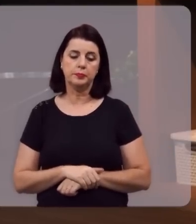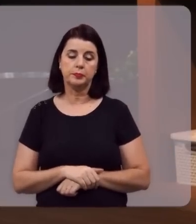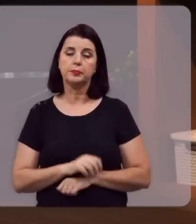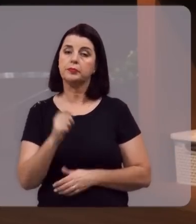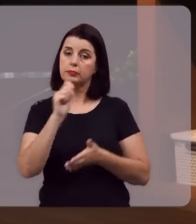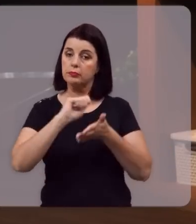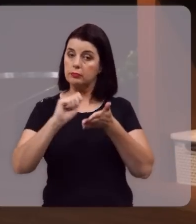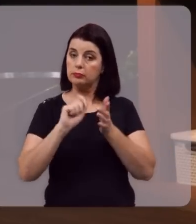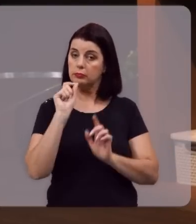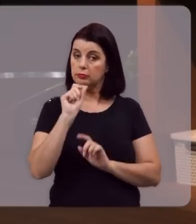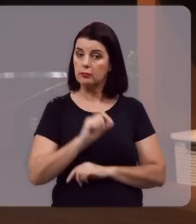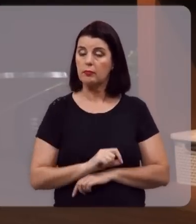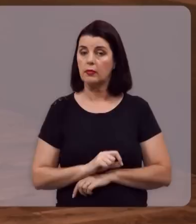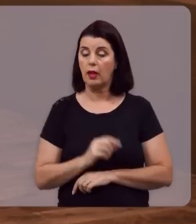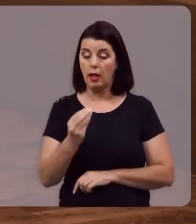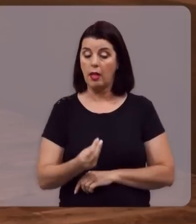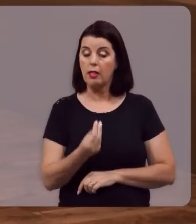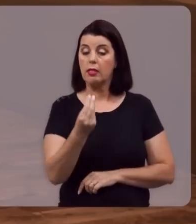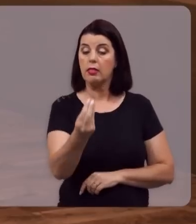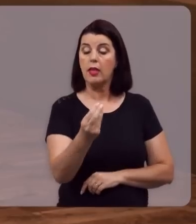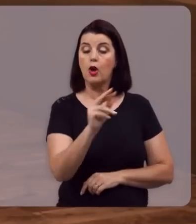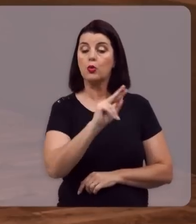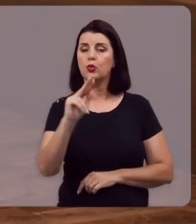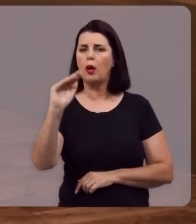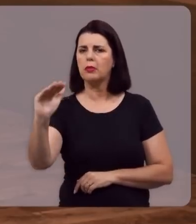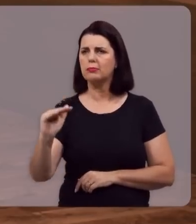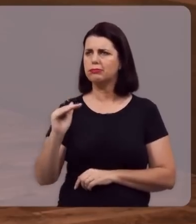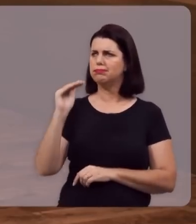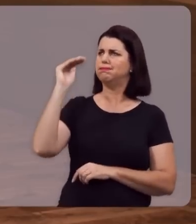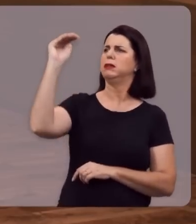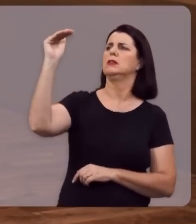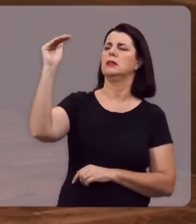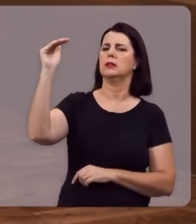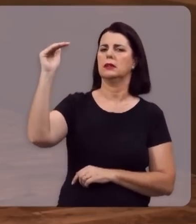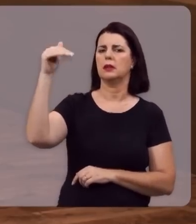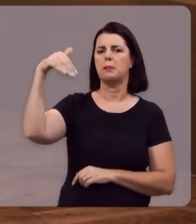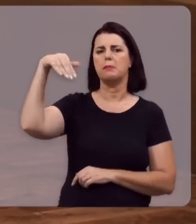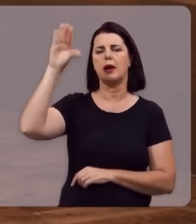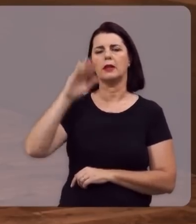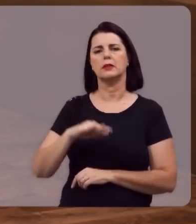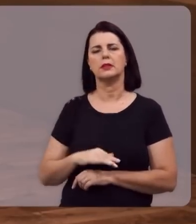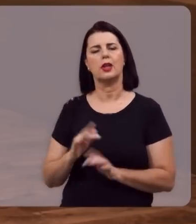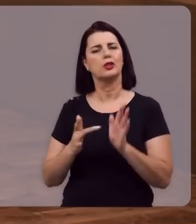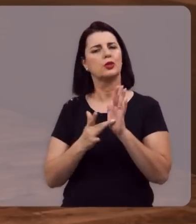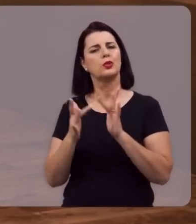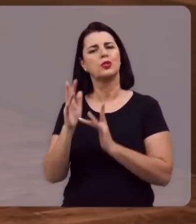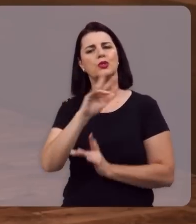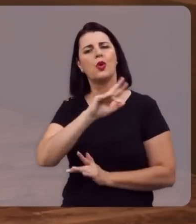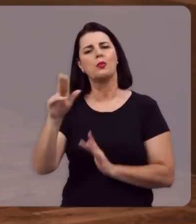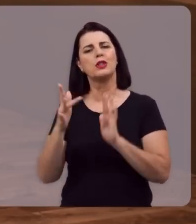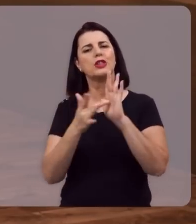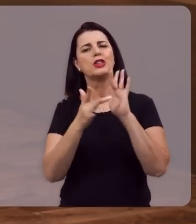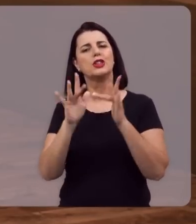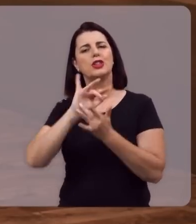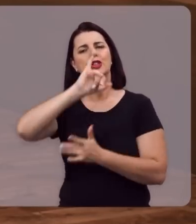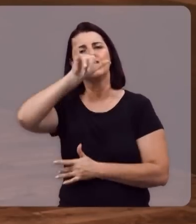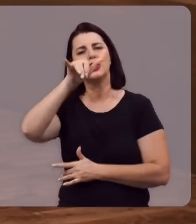está escrito o seguinte: e lhe deu o nome que está acima de todo nome. É o nome de Jesus.